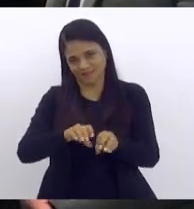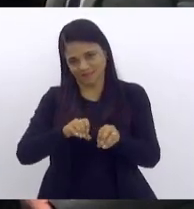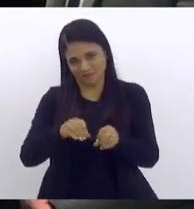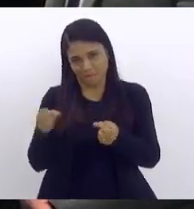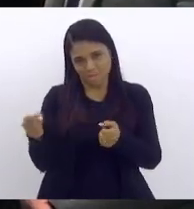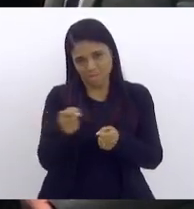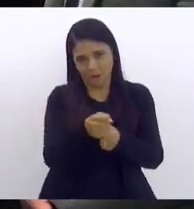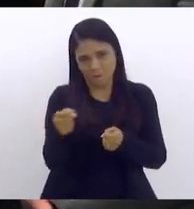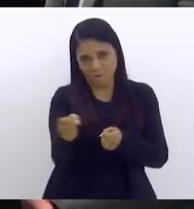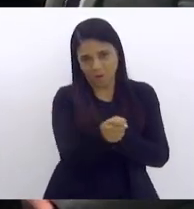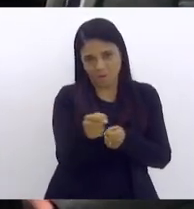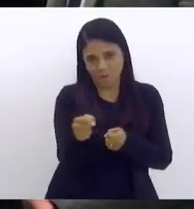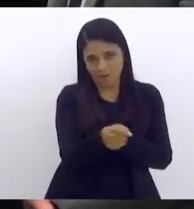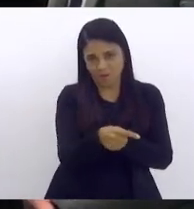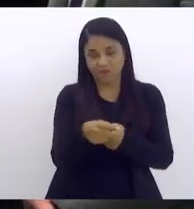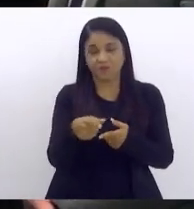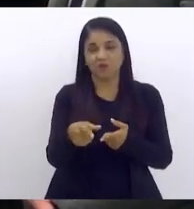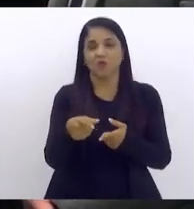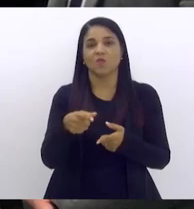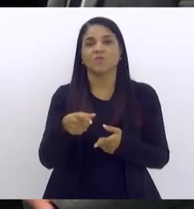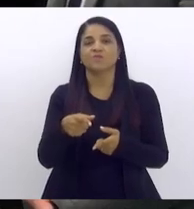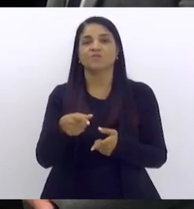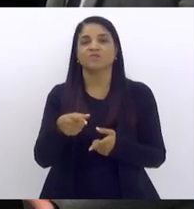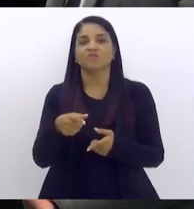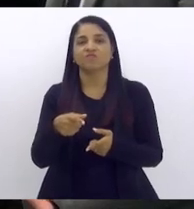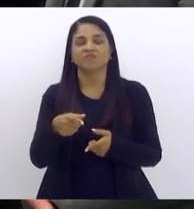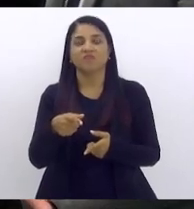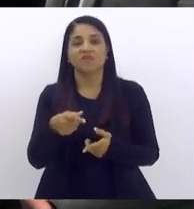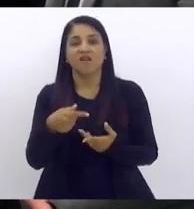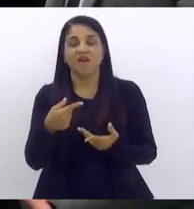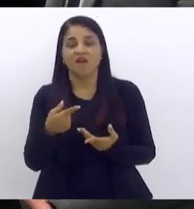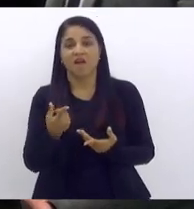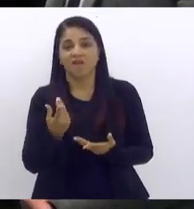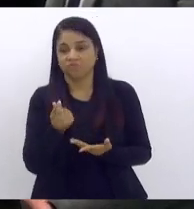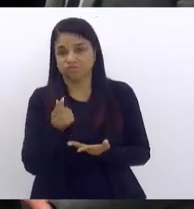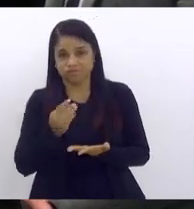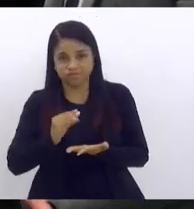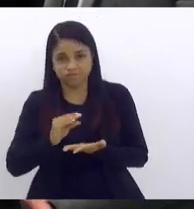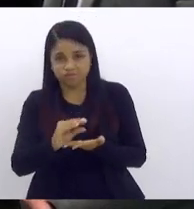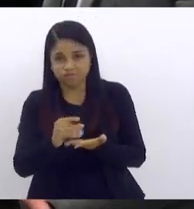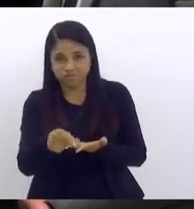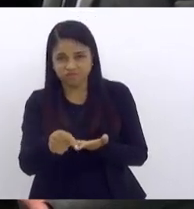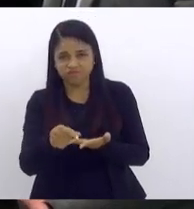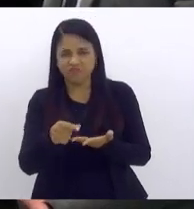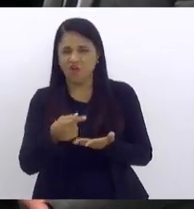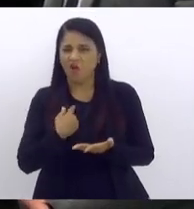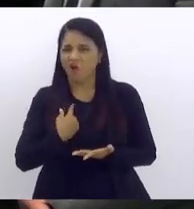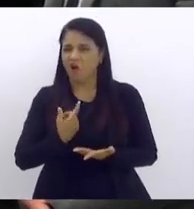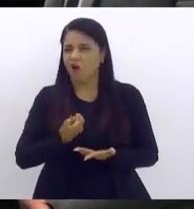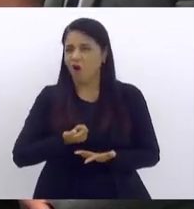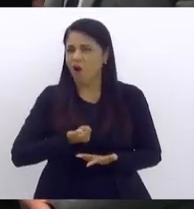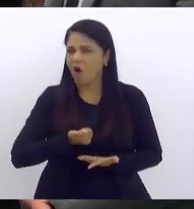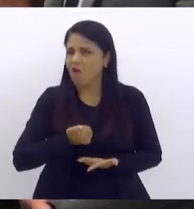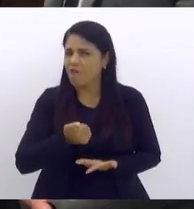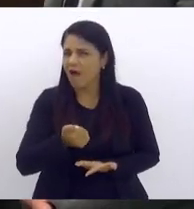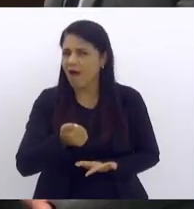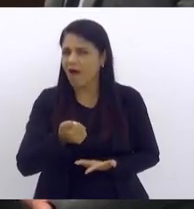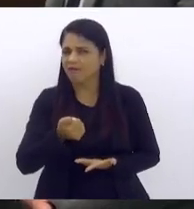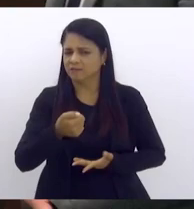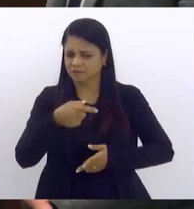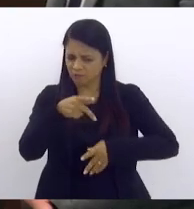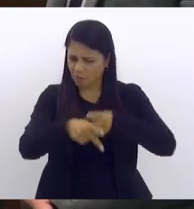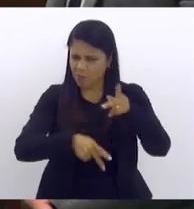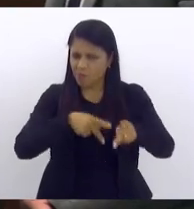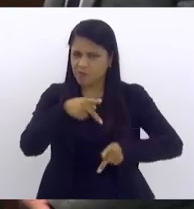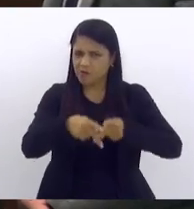a utilização da máquina pública de forma tão vil, tão covarde com o contribuinte, nunca se viu na